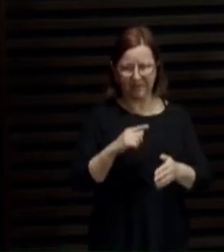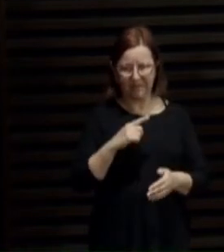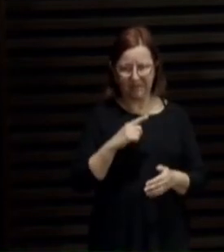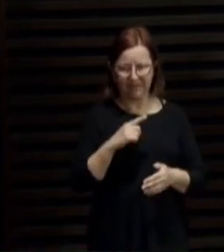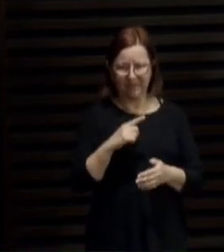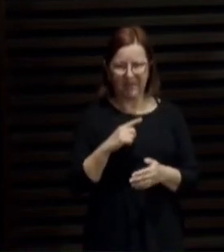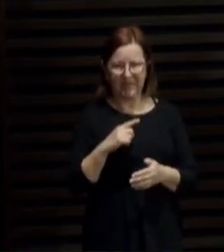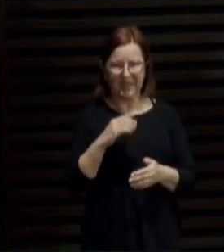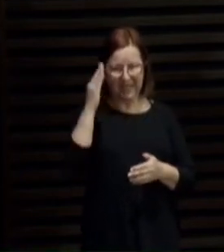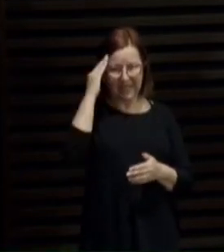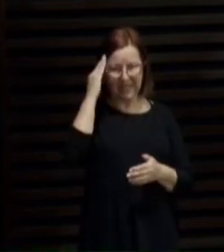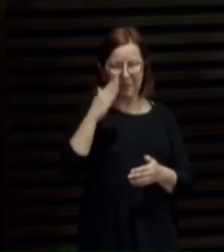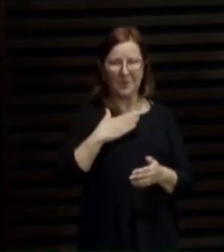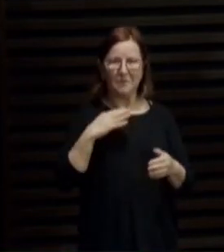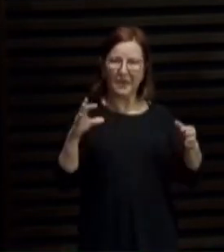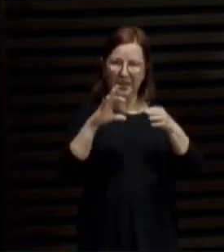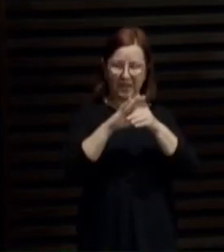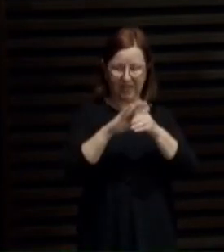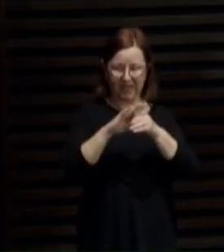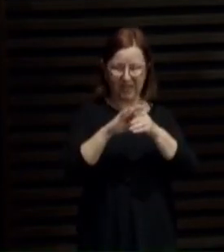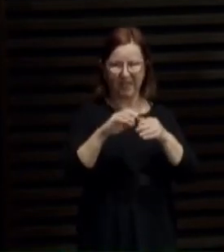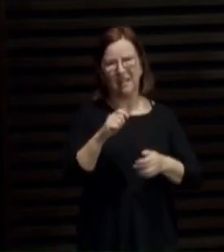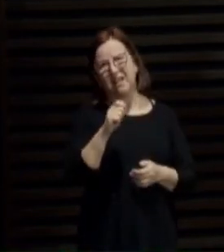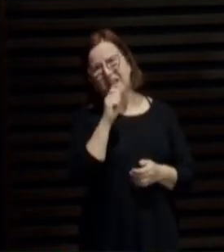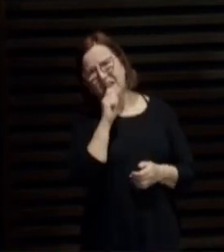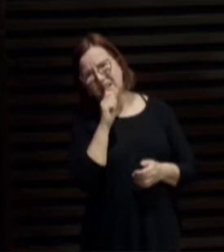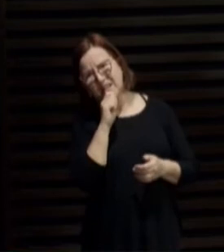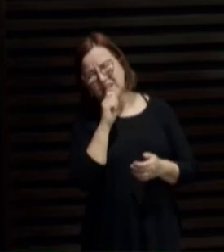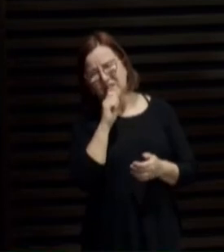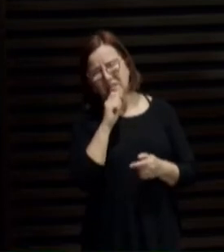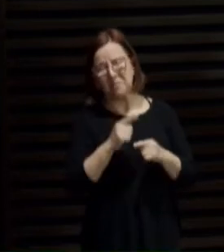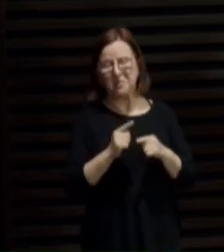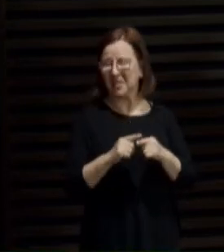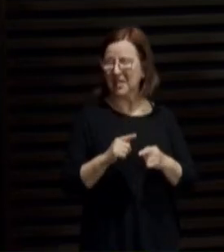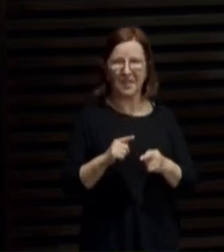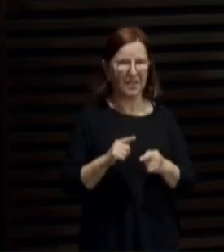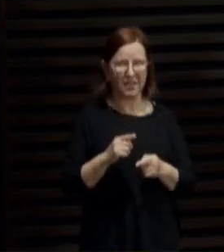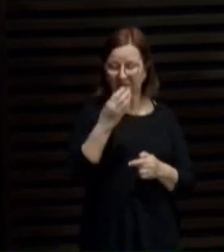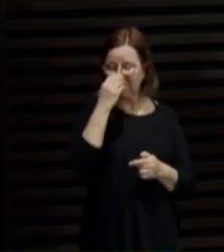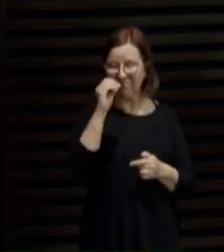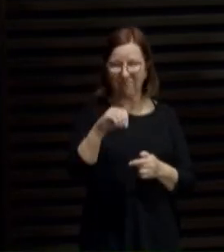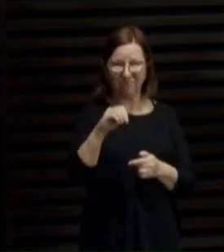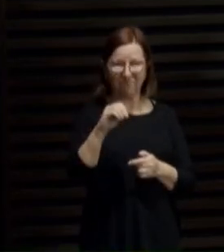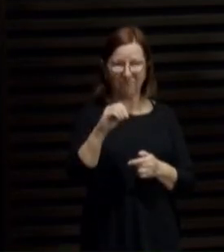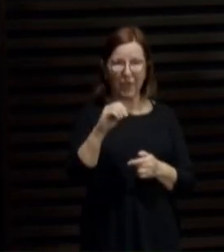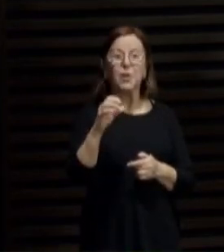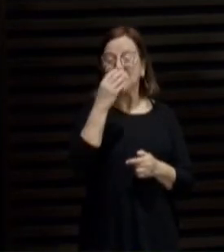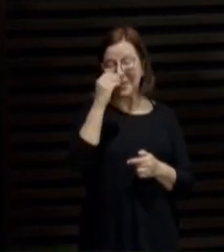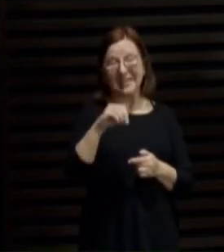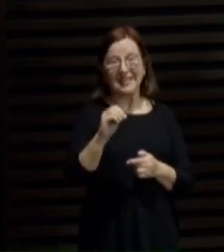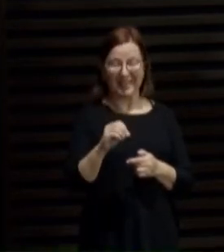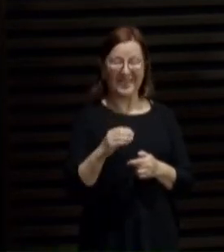minha aliança, uma vez que aborreces a disciplina e rejeitas as minhas